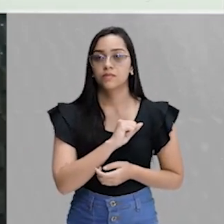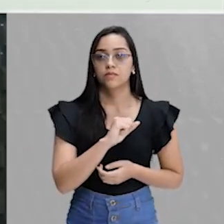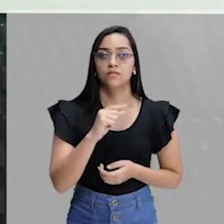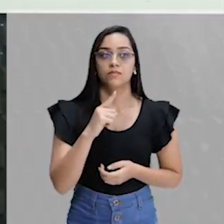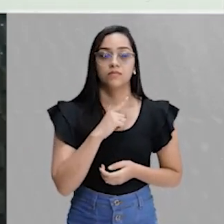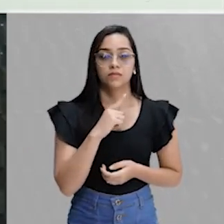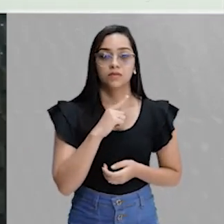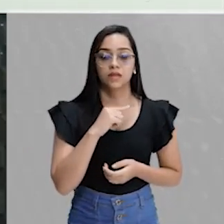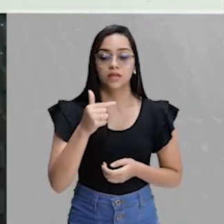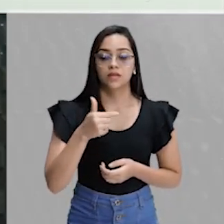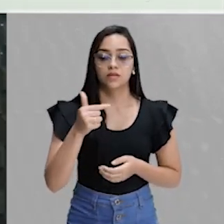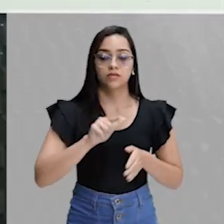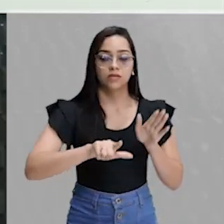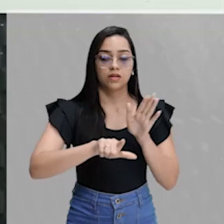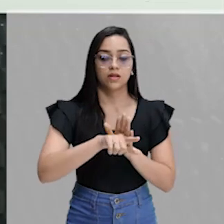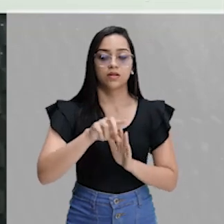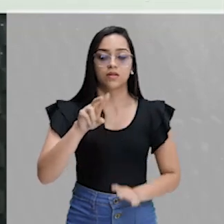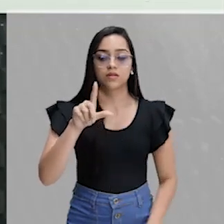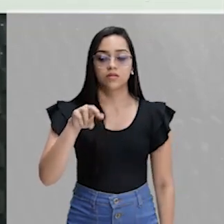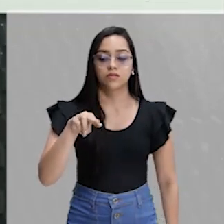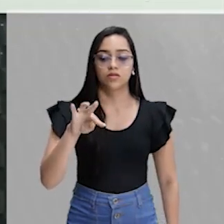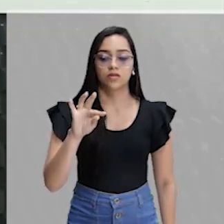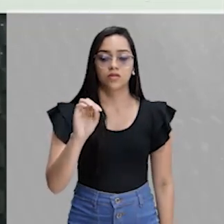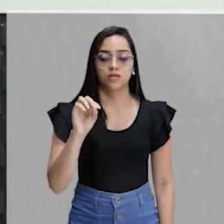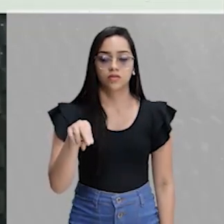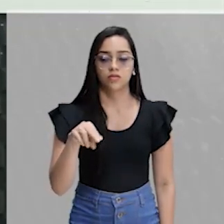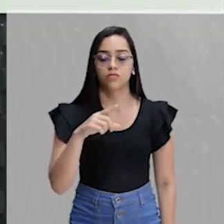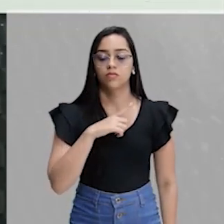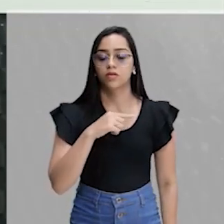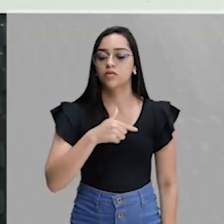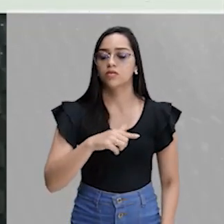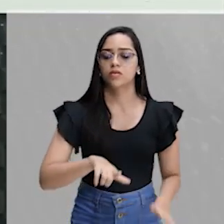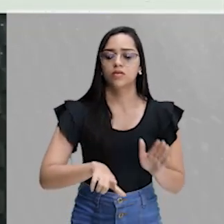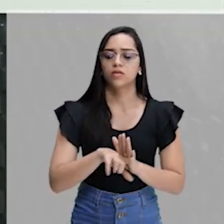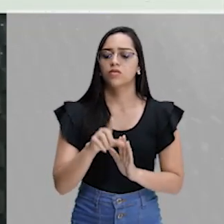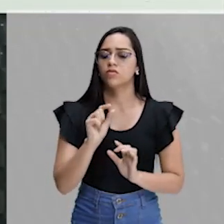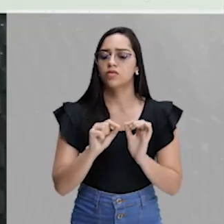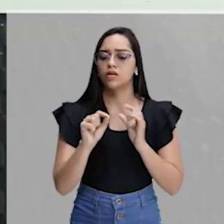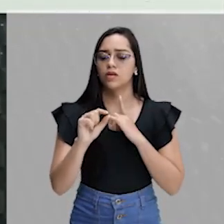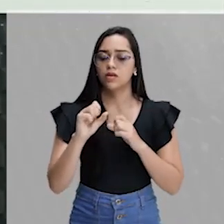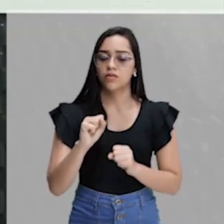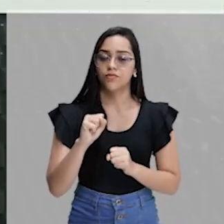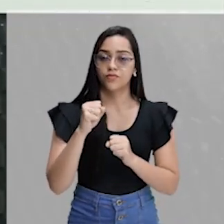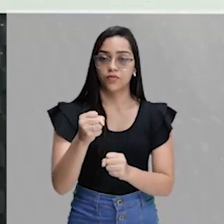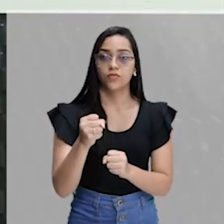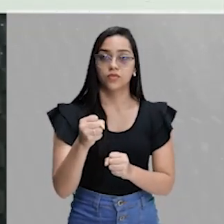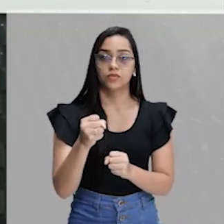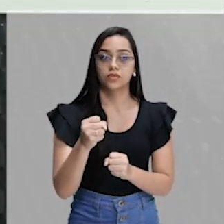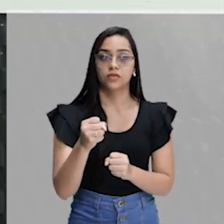na segunda lei de Newton. Então, a segunda lei de Newton é o quê? É força